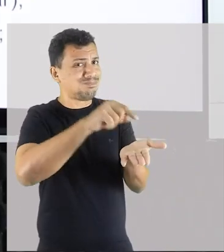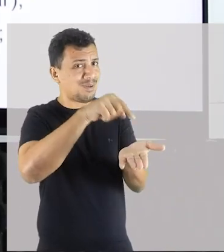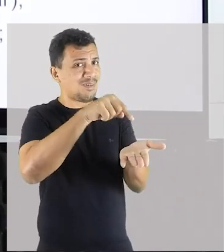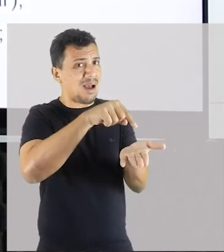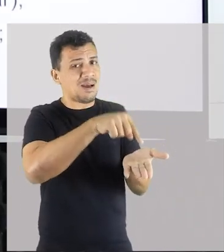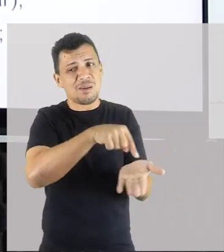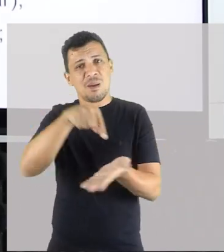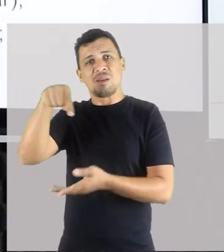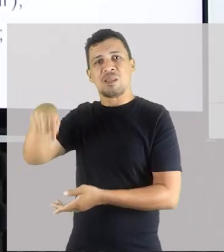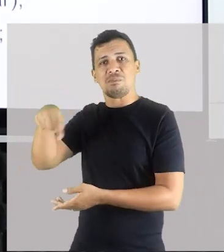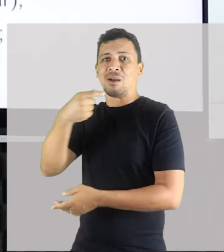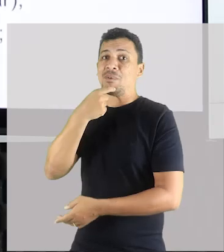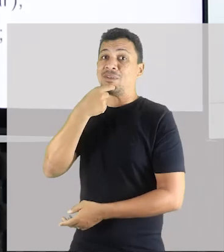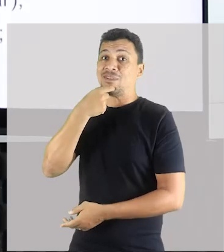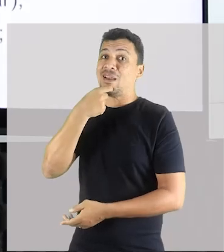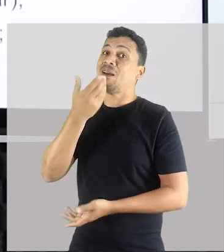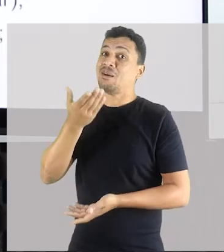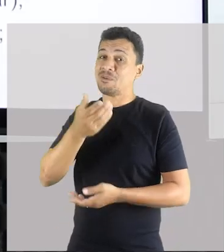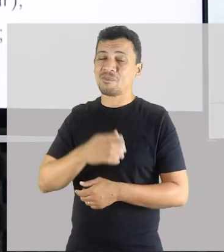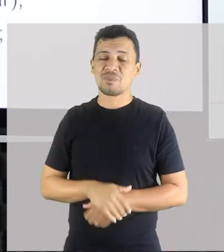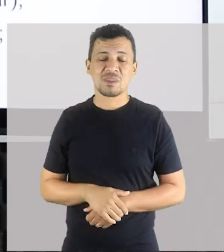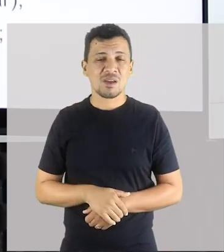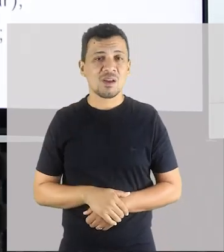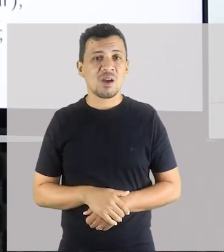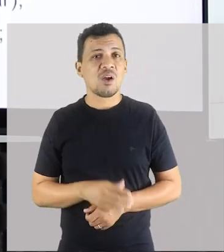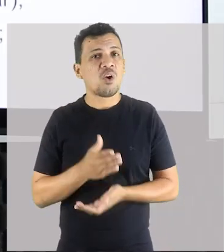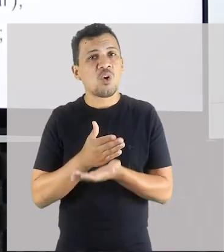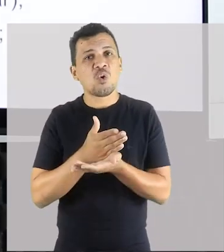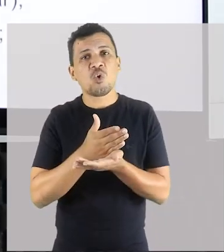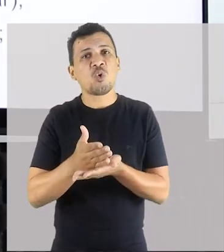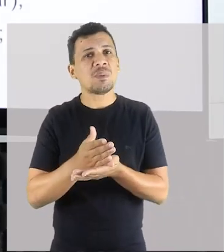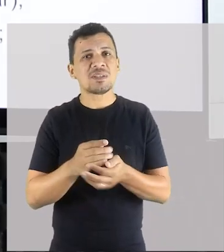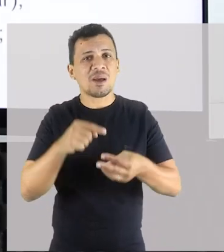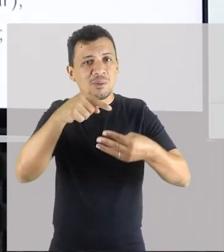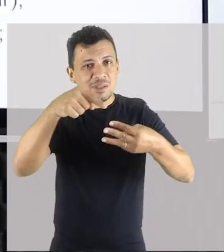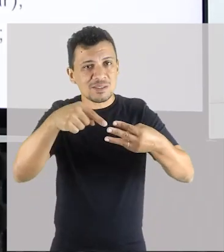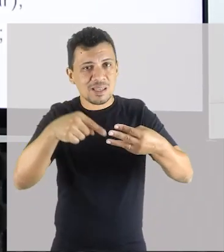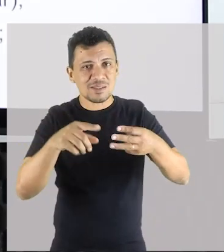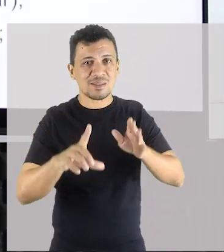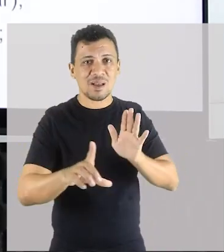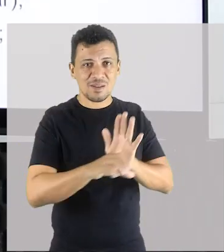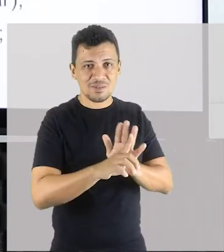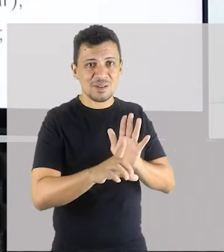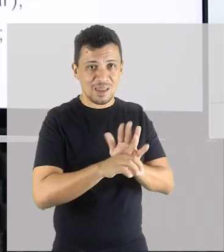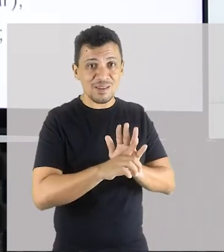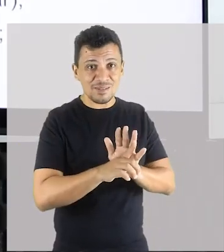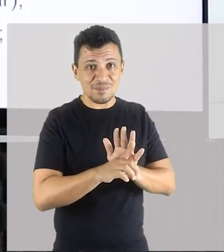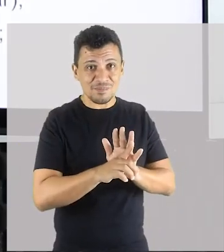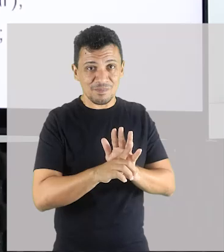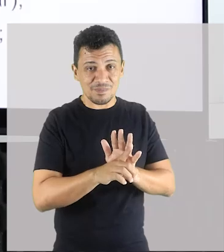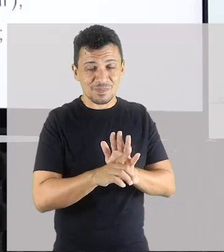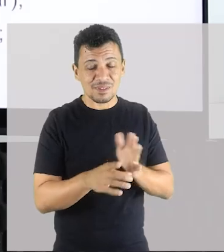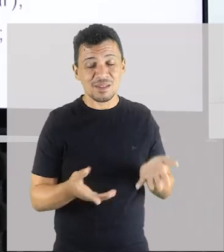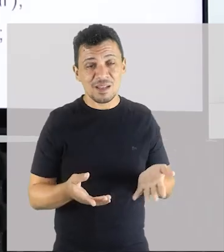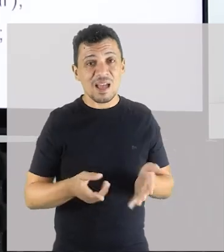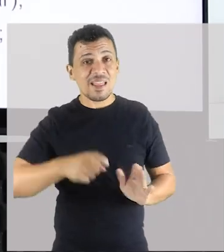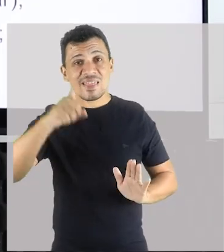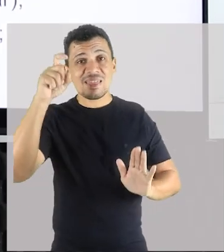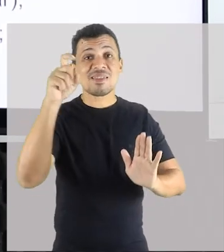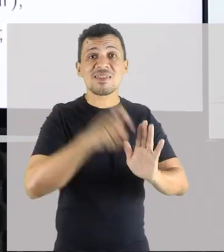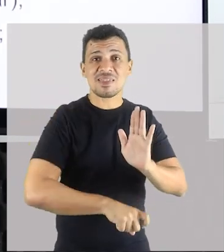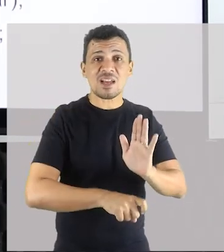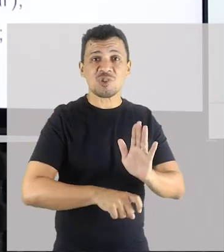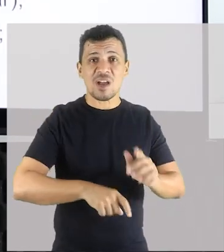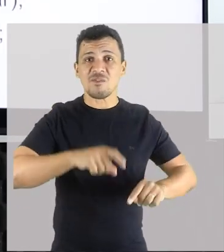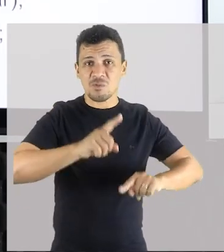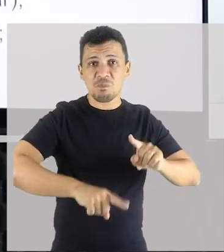13 colônias. E aí começaram, então, com esse conjunto de leis que, claro, taxavam